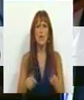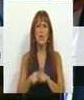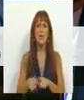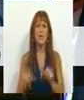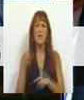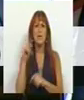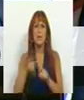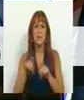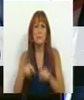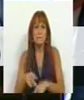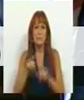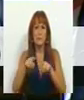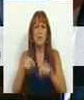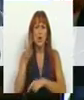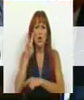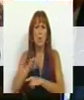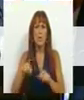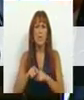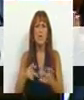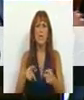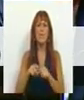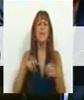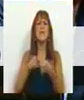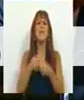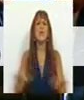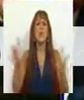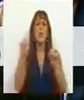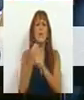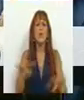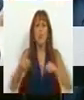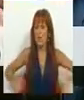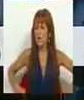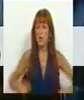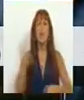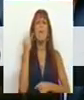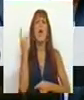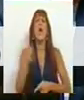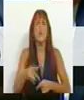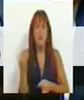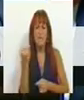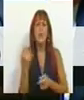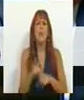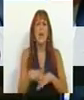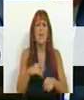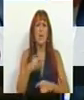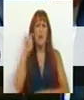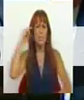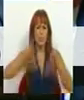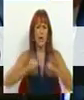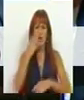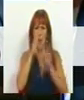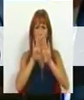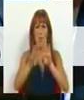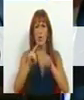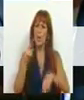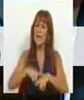sala de observações em Abrantes. Novo serviço de nefrologia. Obrigado, Sr. Deputado. Onde está a hipocrisia? Hipocrisia é fazer protestos à porta e